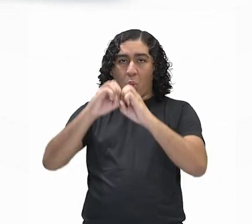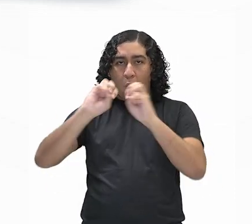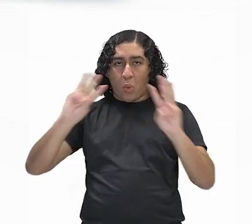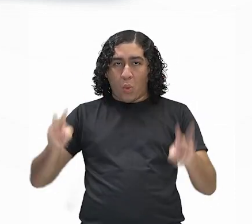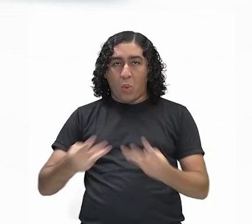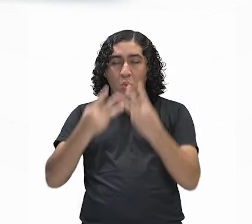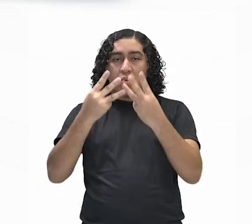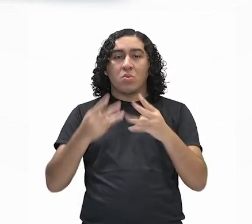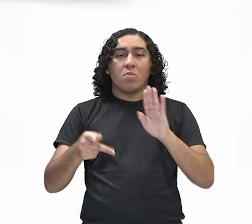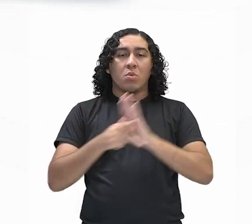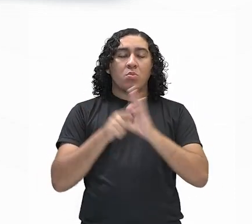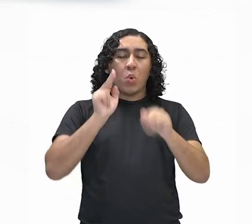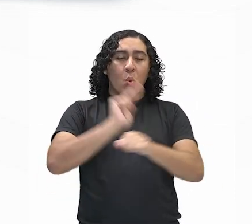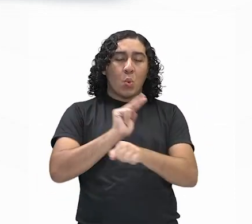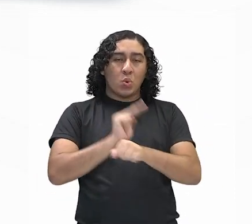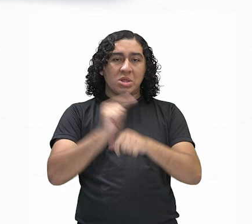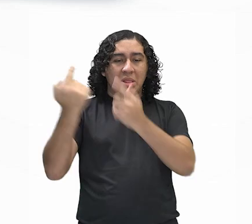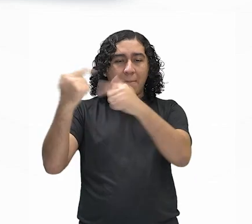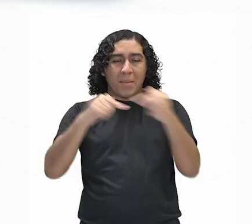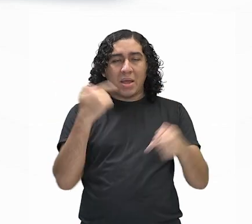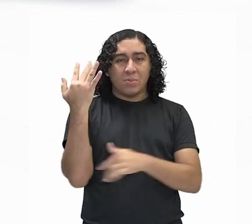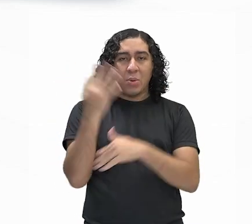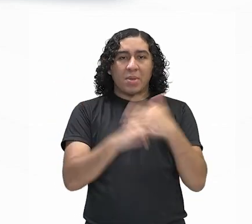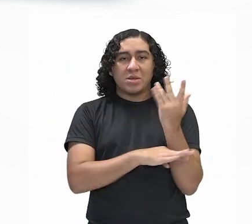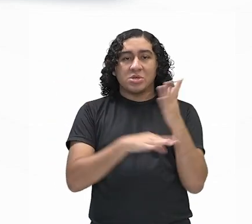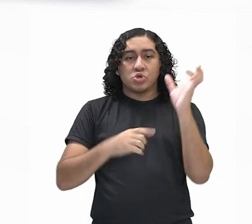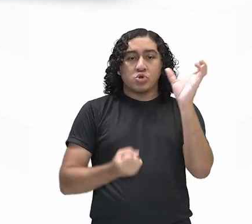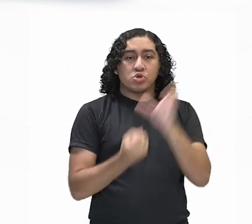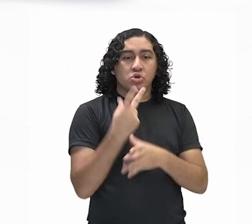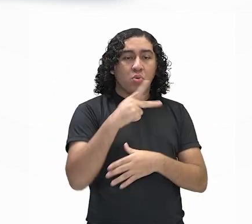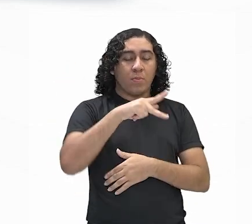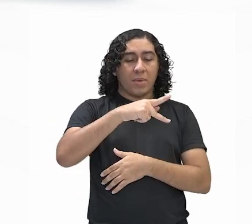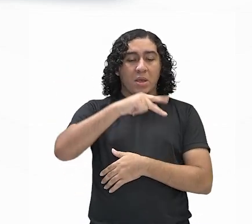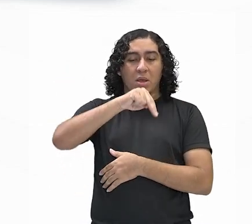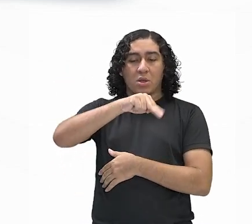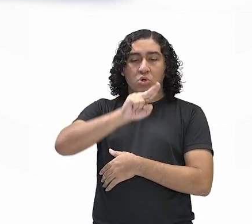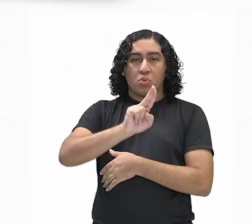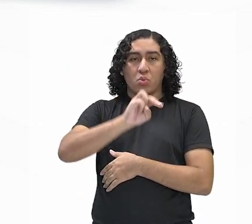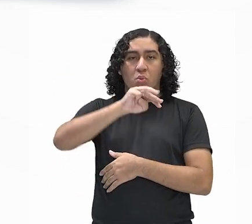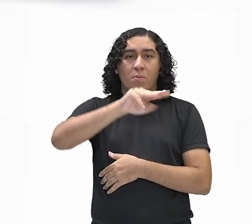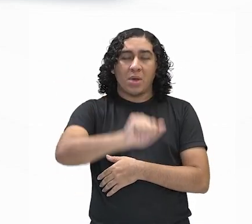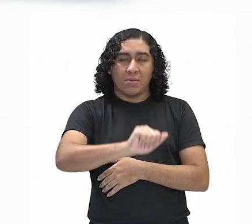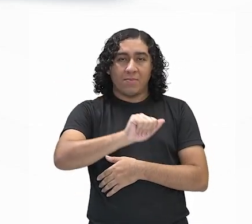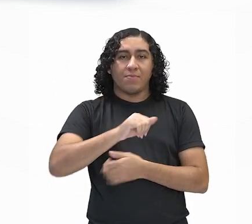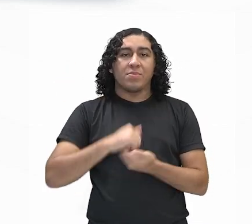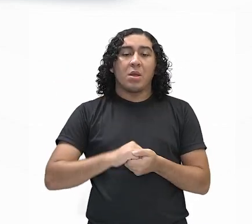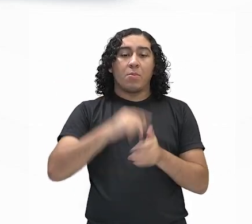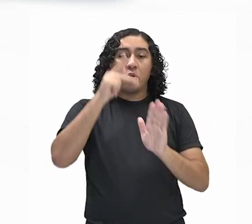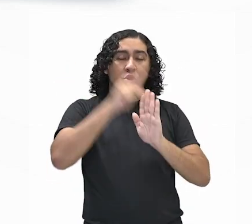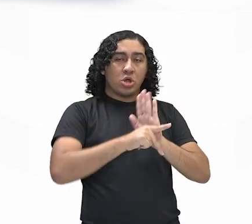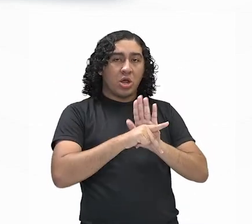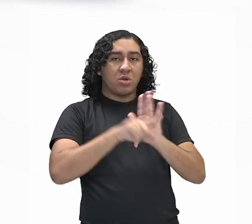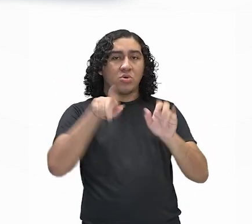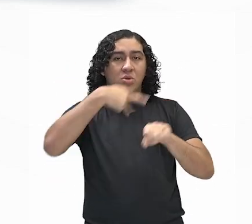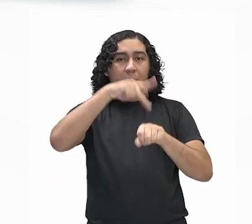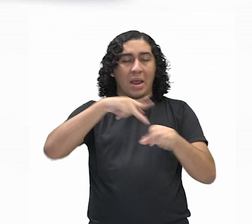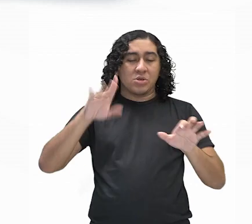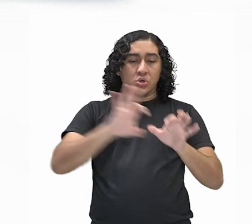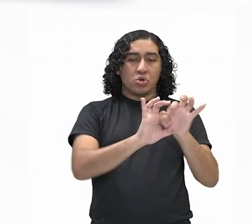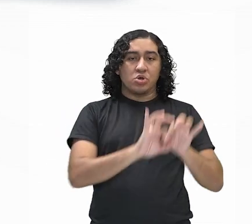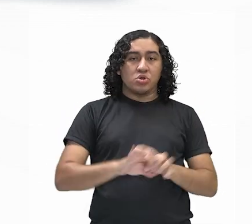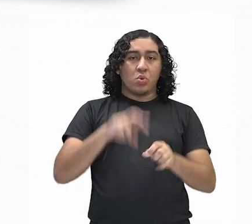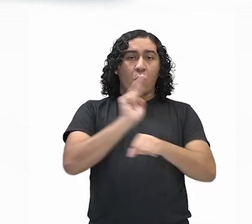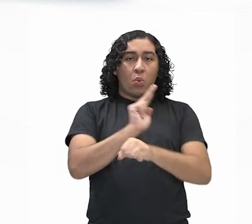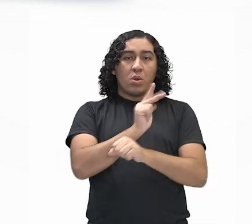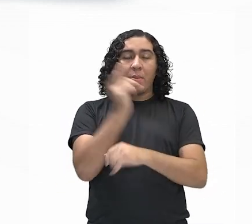em escala global, criou o PNUMA, que é o Programa das Nações Unidas para o Meio Ambiente. Ele é